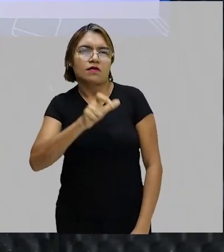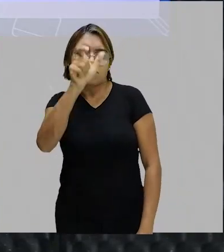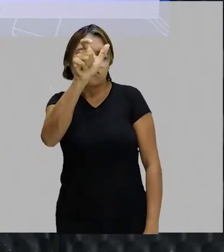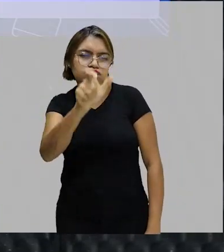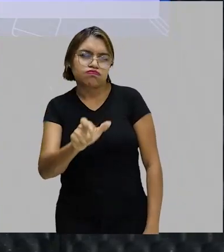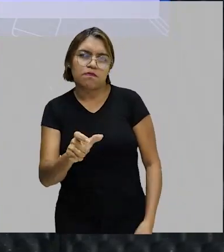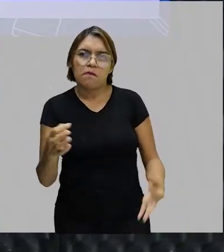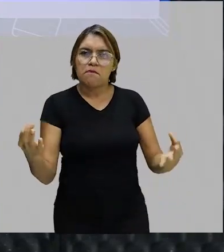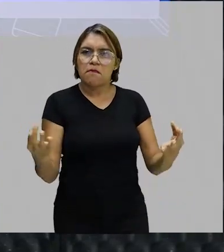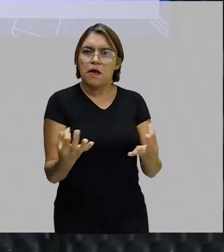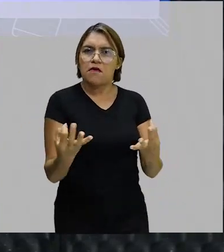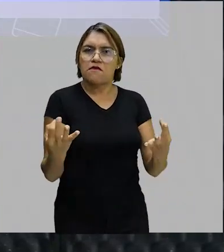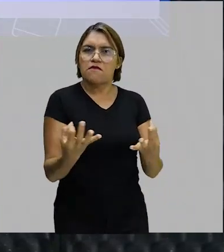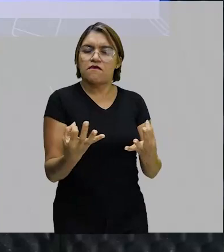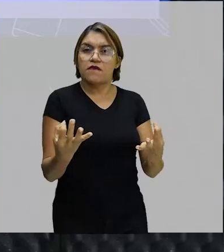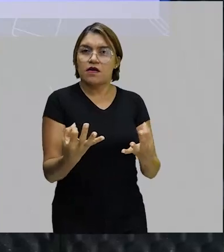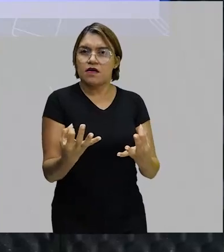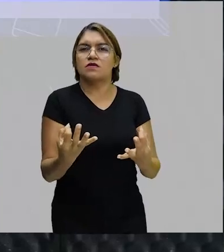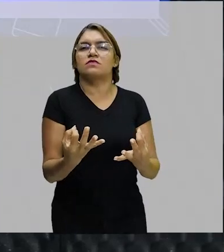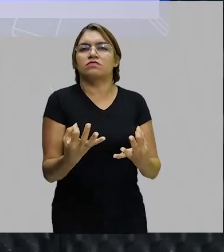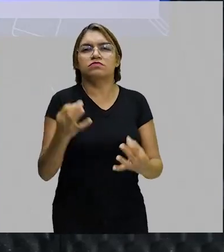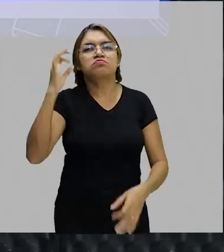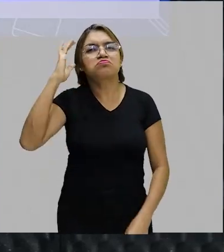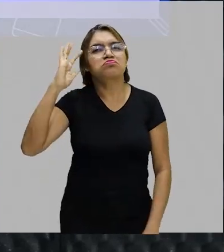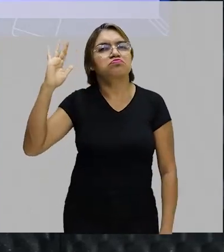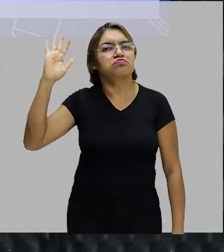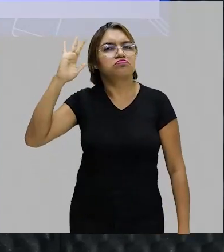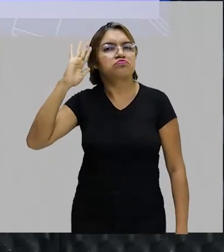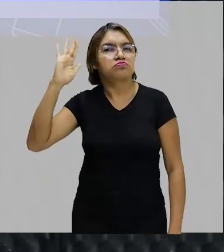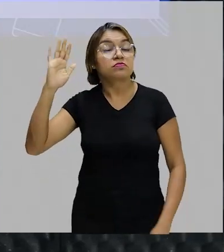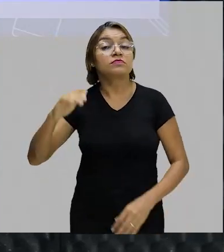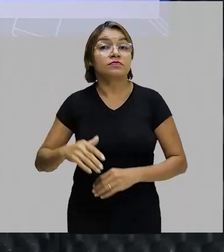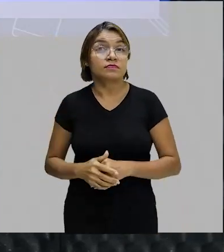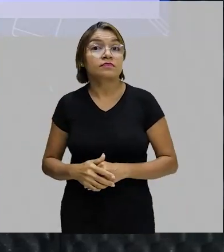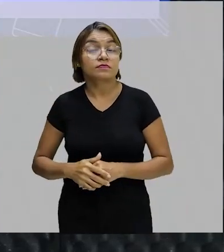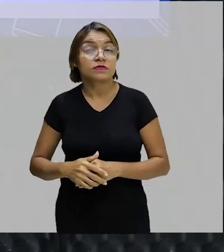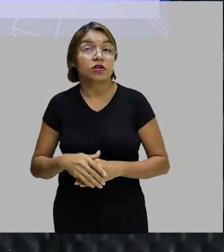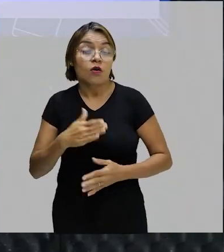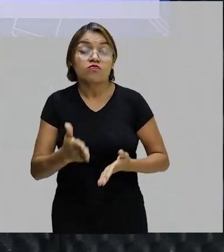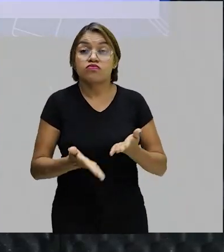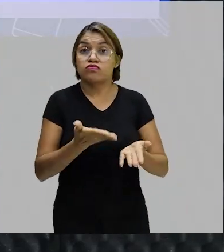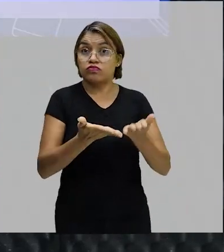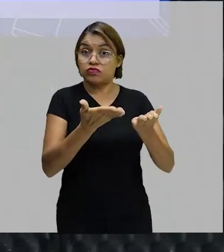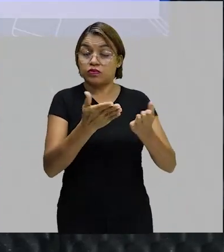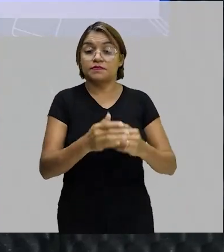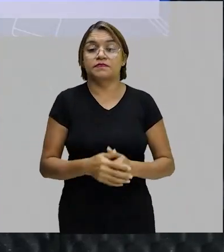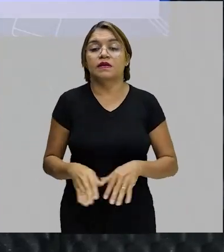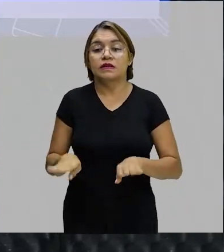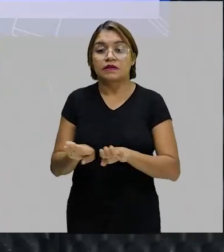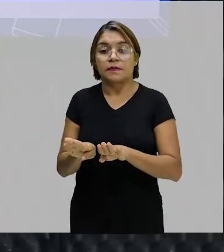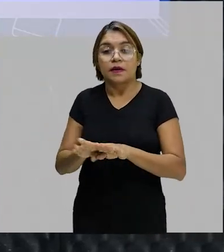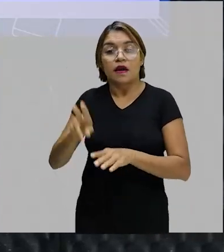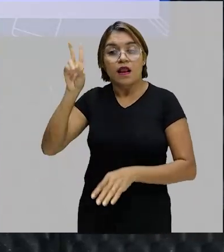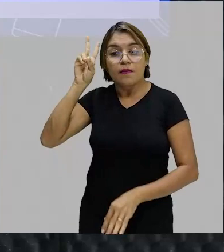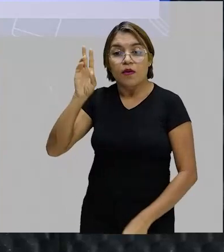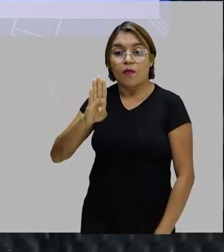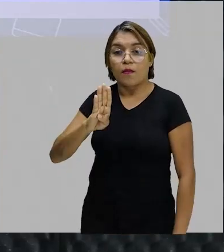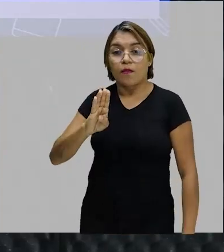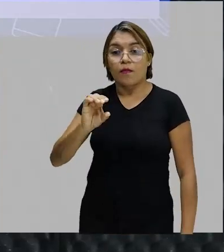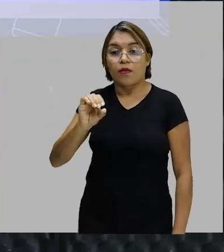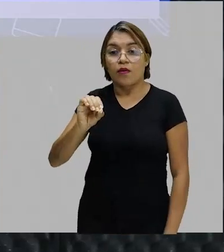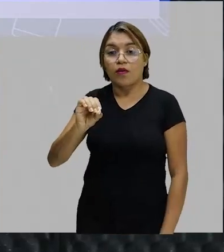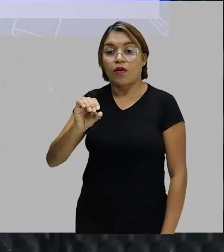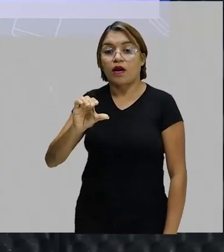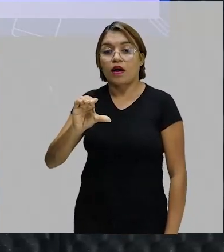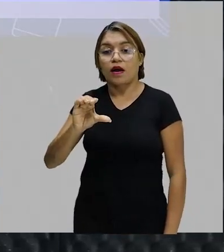como ideal, então tinha toda essa idealização e toda essa exaltação. E lembrando aqui que Bocage, ele utilizava uma linguagem